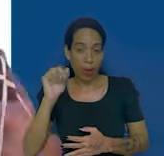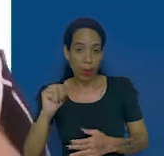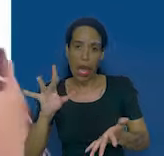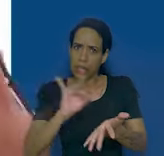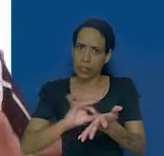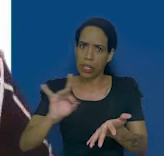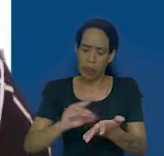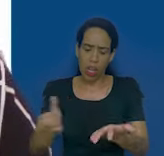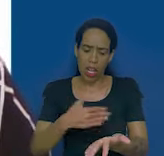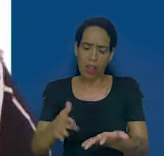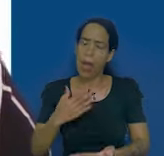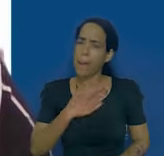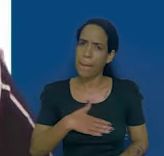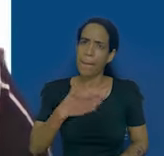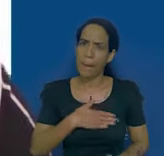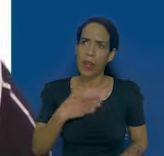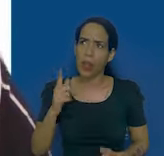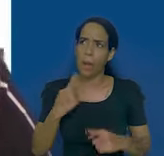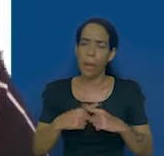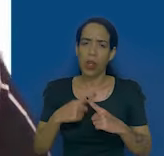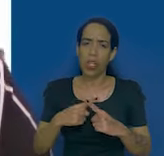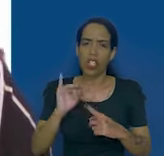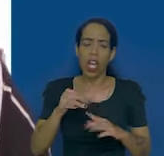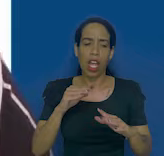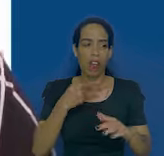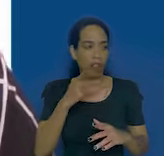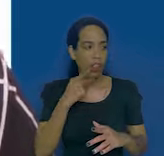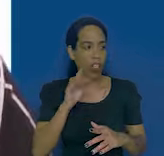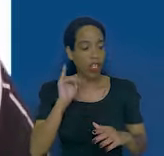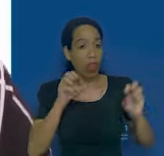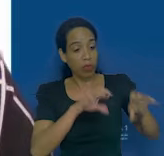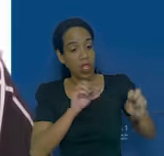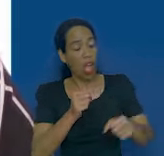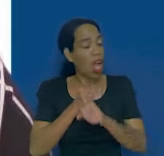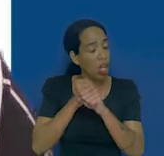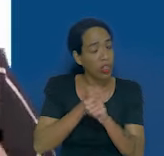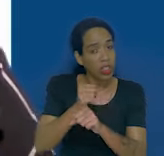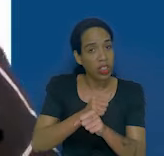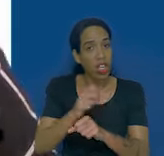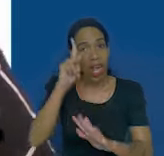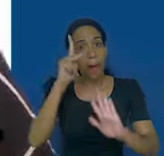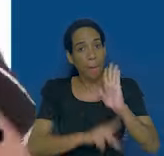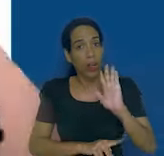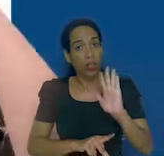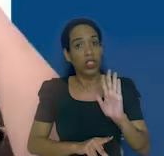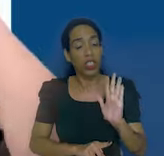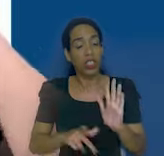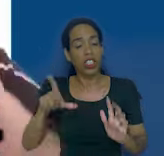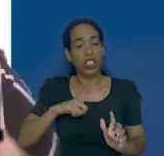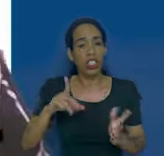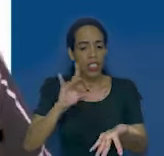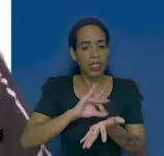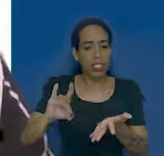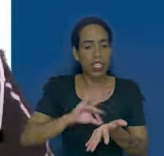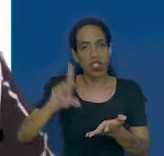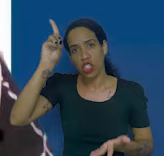Escrever esse livro, para mim, foi uma grande satisfação, porque eu já dou, como você mesmo colocou, eu já dou aula há muitos anos, já era um projeto que eu tinha de